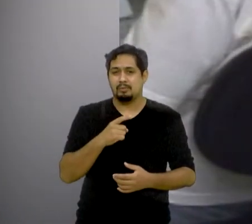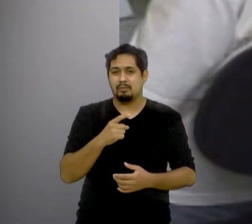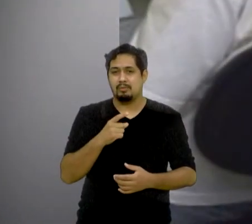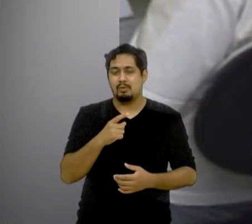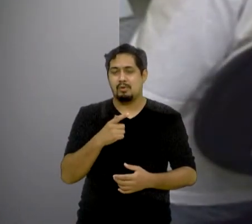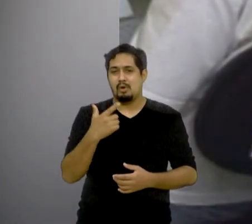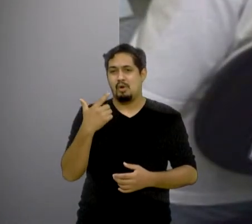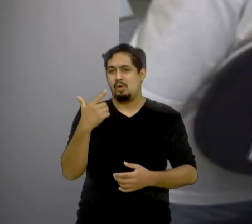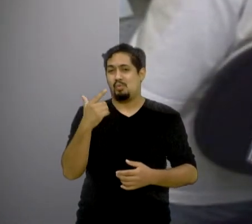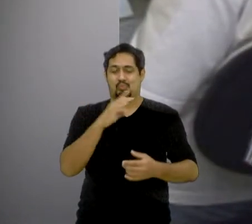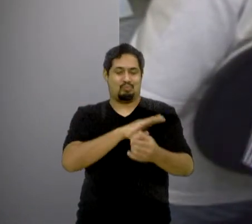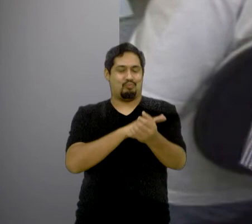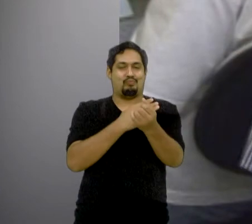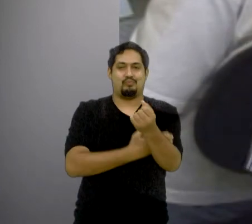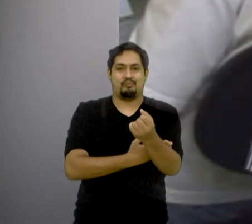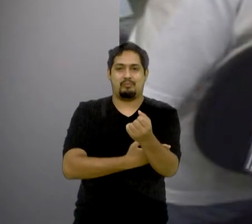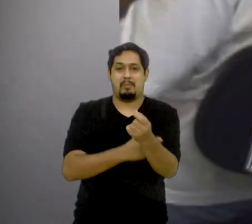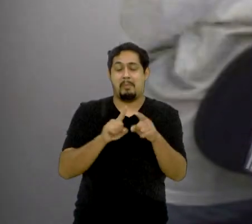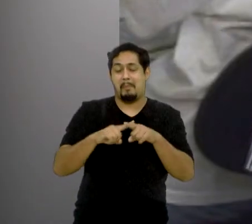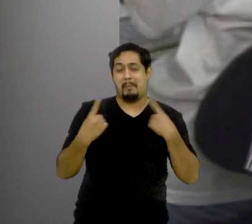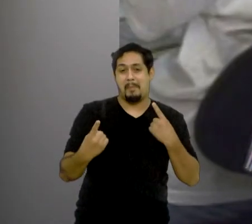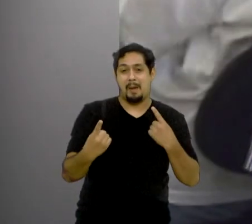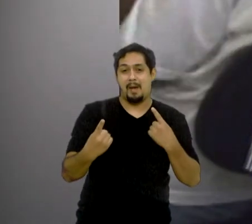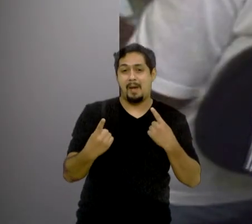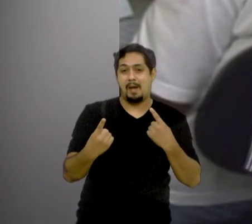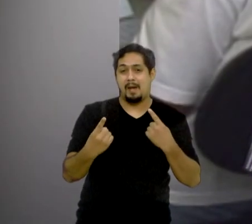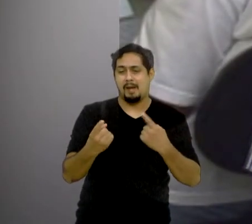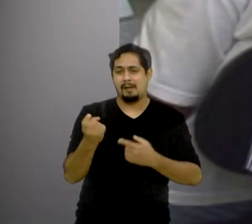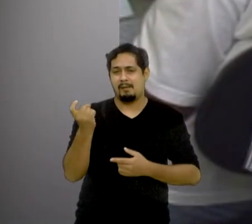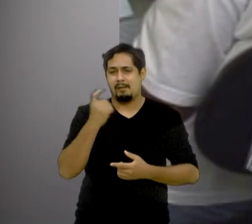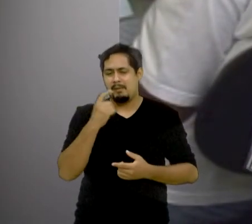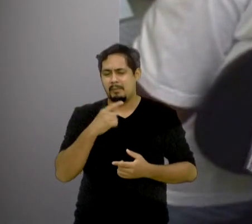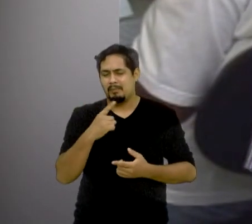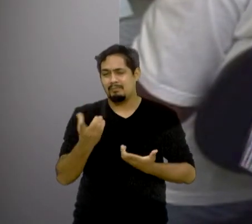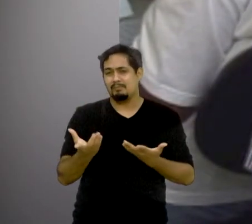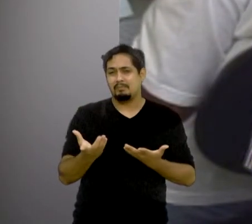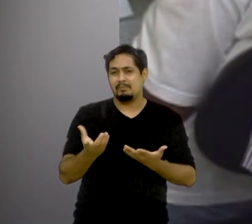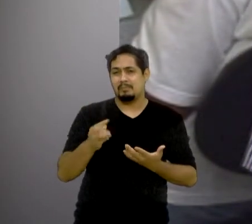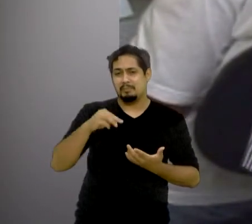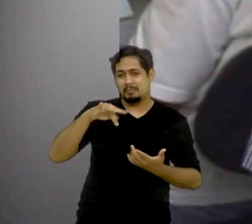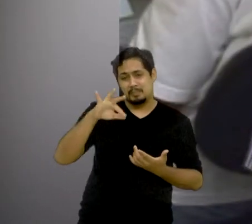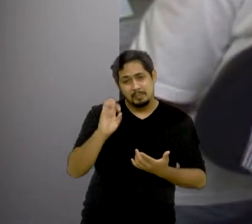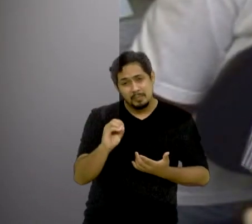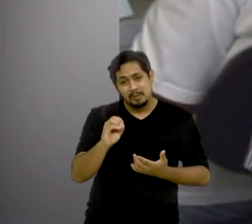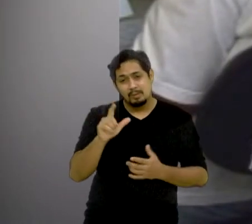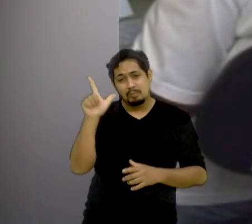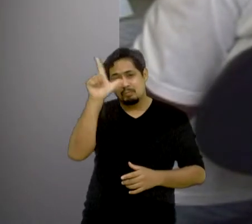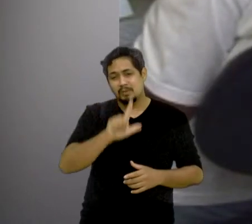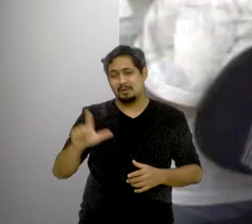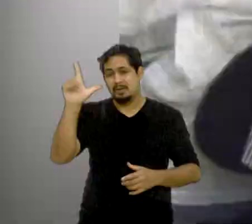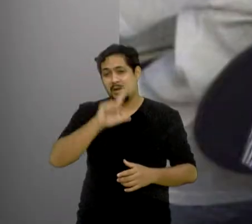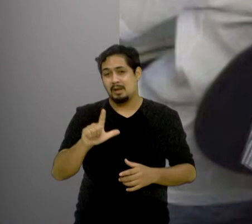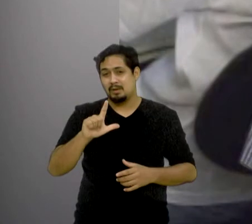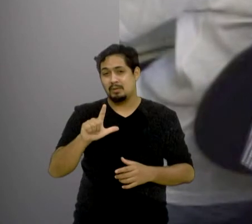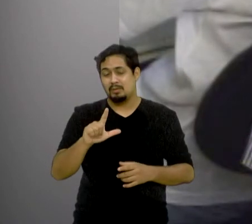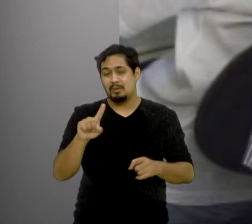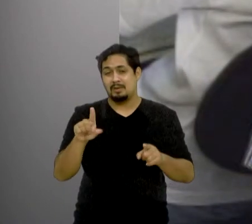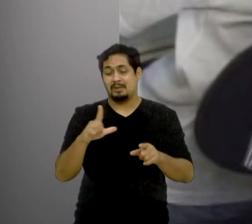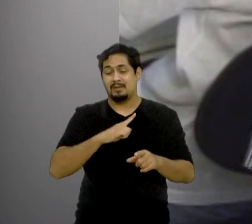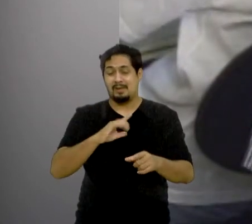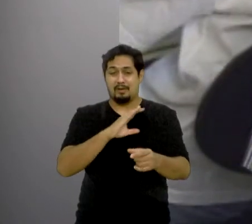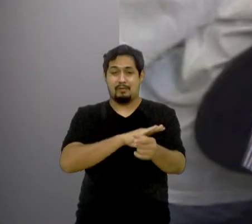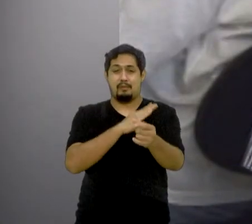né? Mas quando ele se torna um mito literário, isso dá uma força tremenda em todas as literaturas. O grande mito